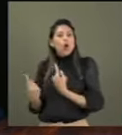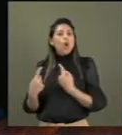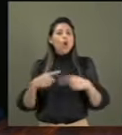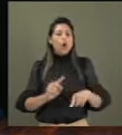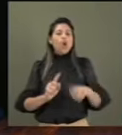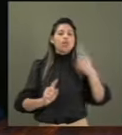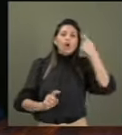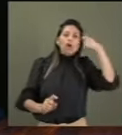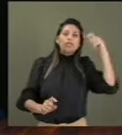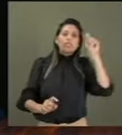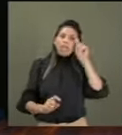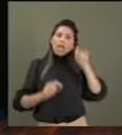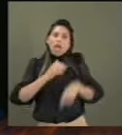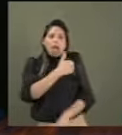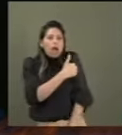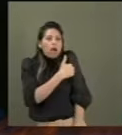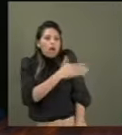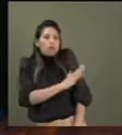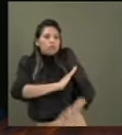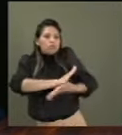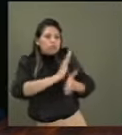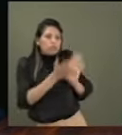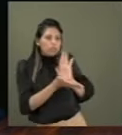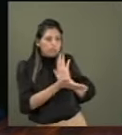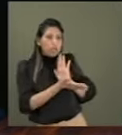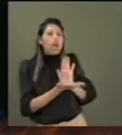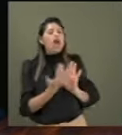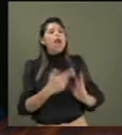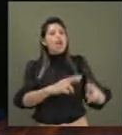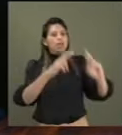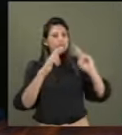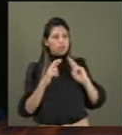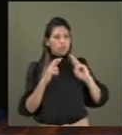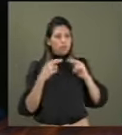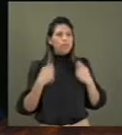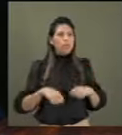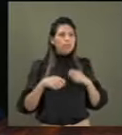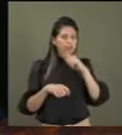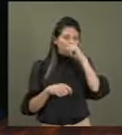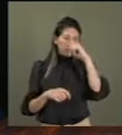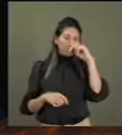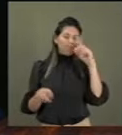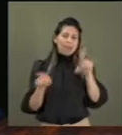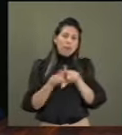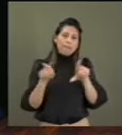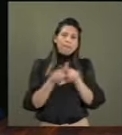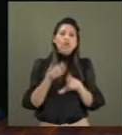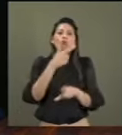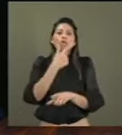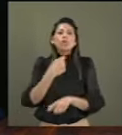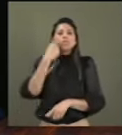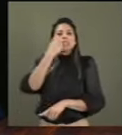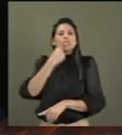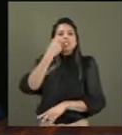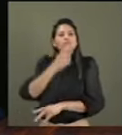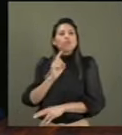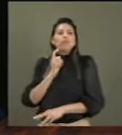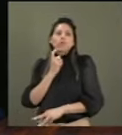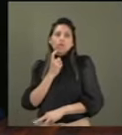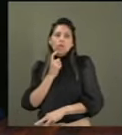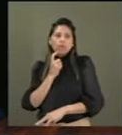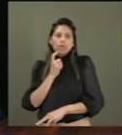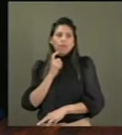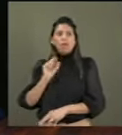preconceito. Fica aqui meu reconhecimento, meus respeitos. Também o senador Davi Alcolumbre, que de pronto, em sintonia com